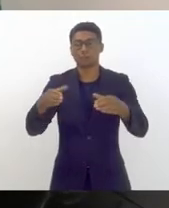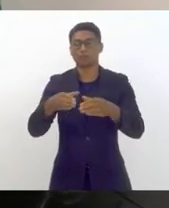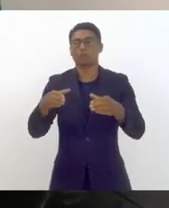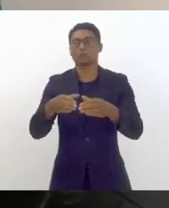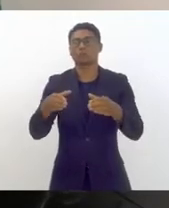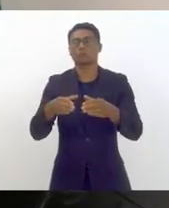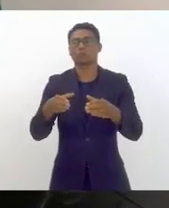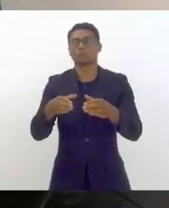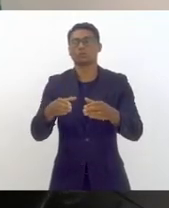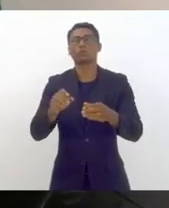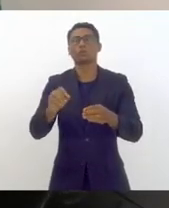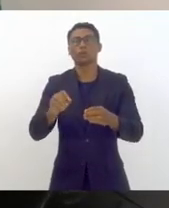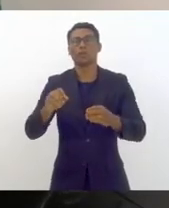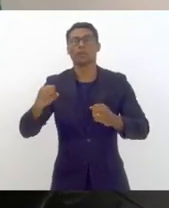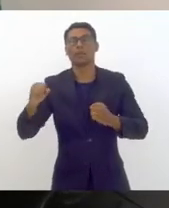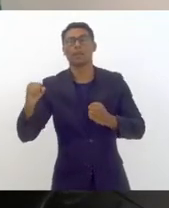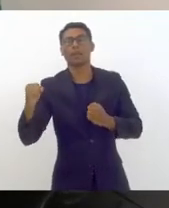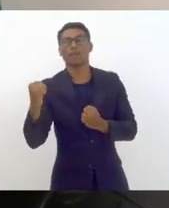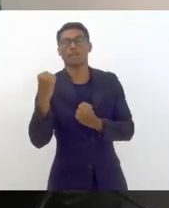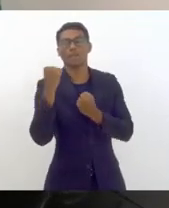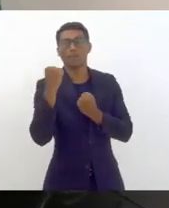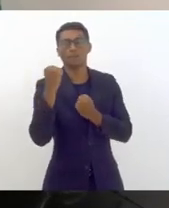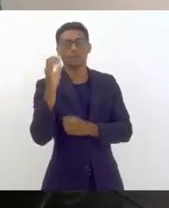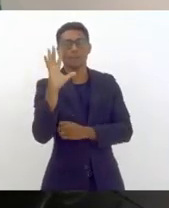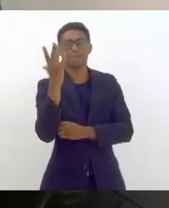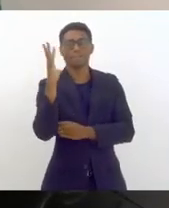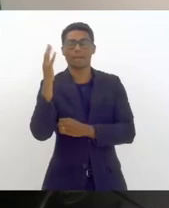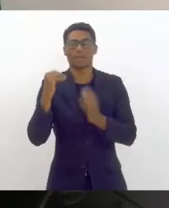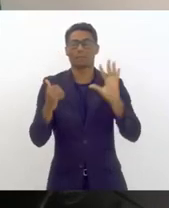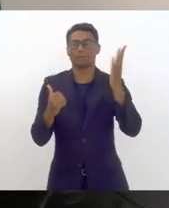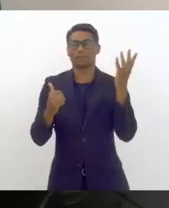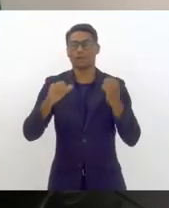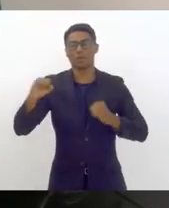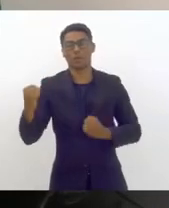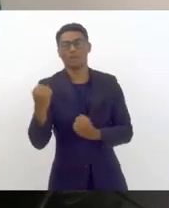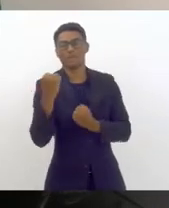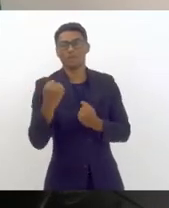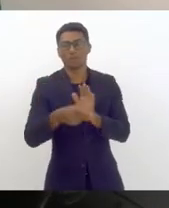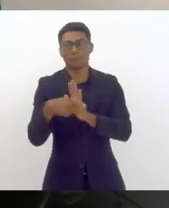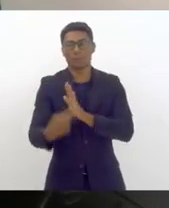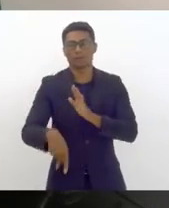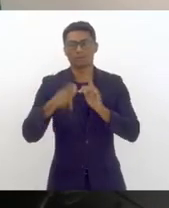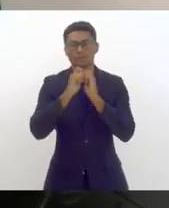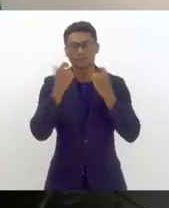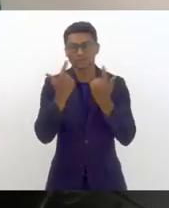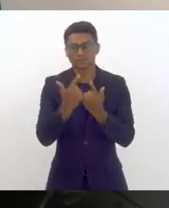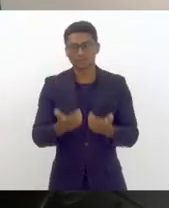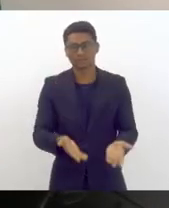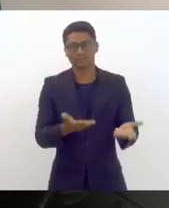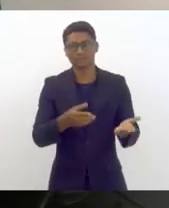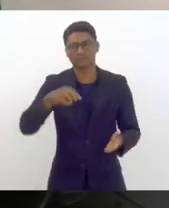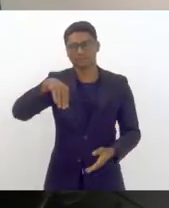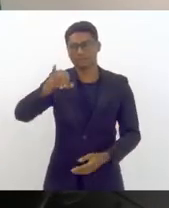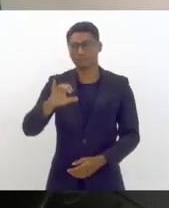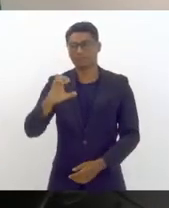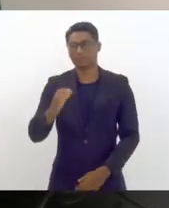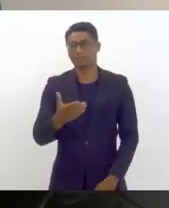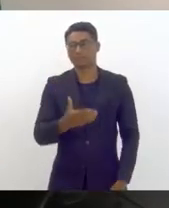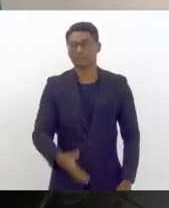Parlamentar de Defesa Ambientalista, aqui na Assembleia Legislativa, nobre deputado Carlos Mink.